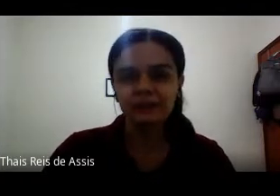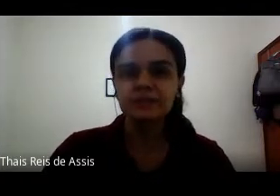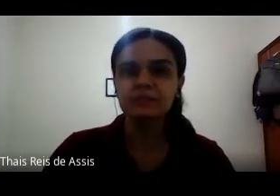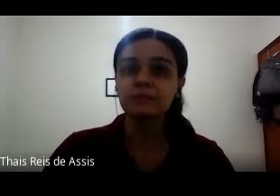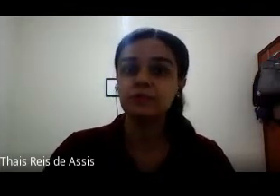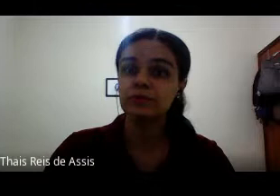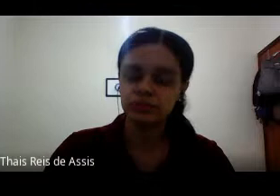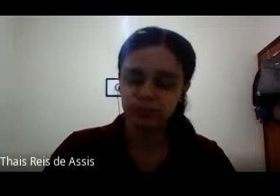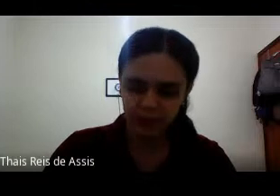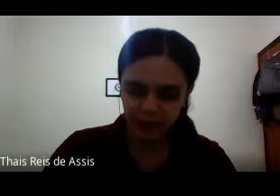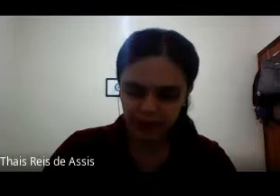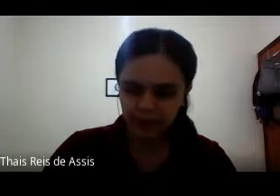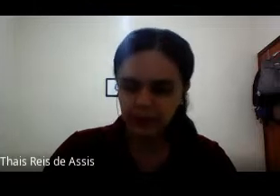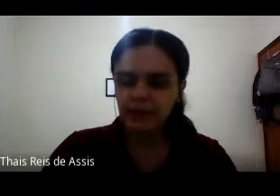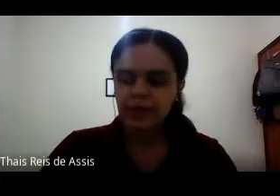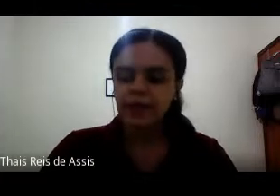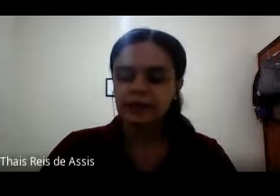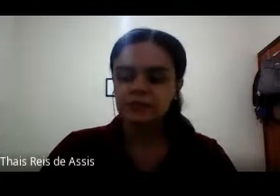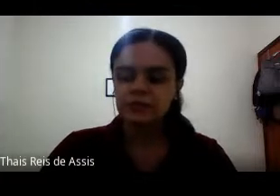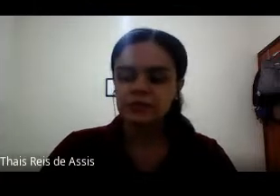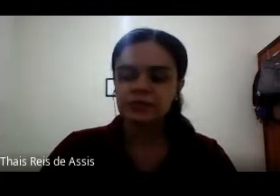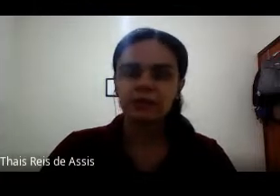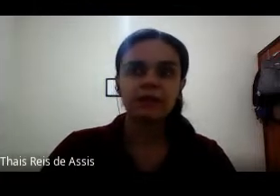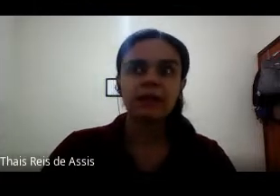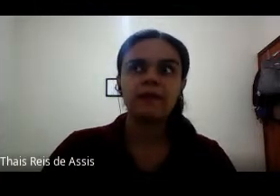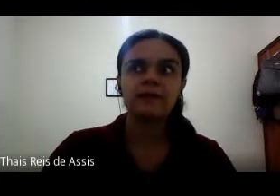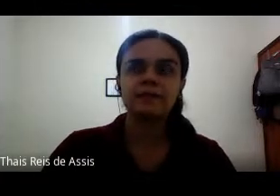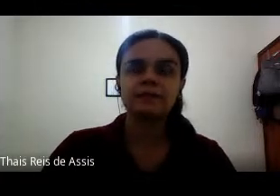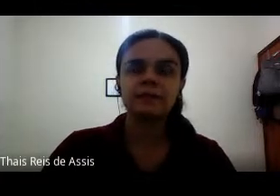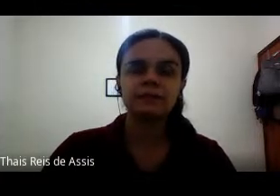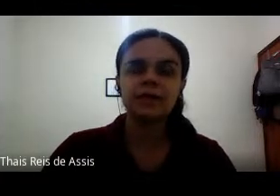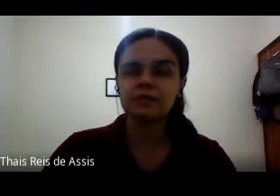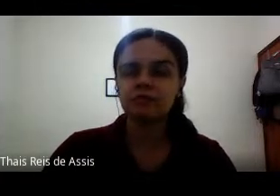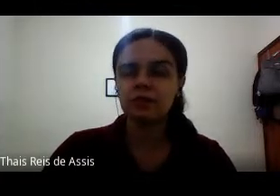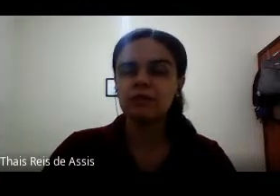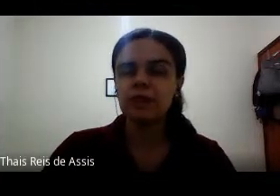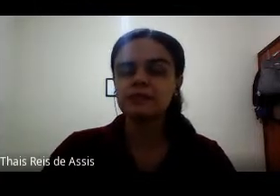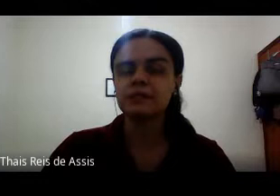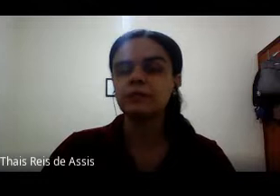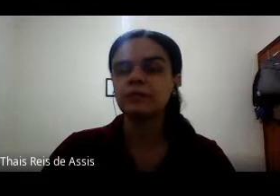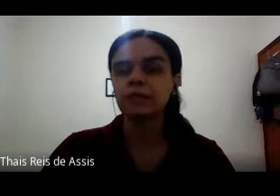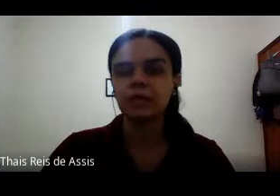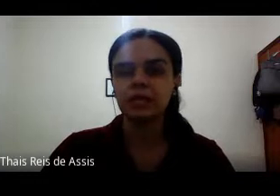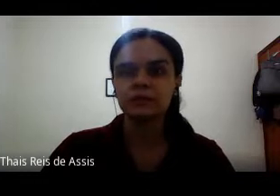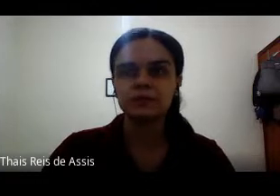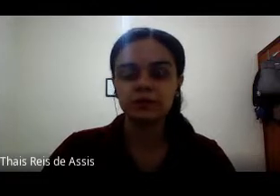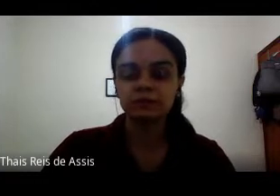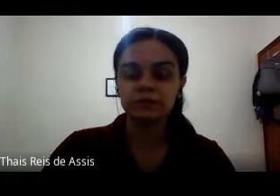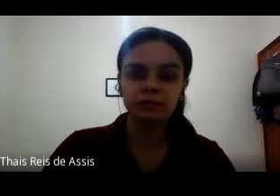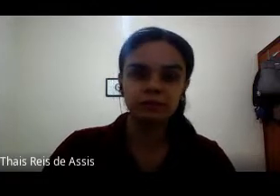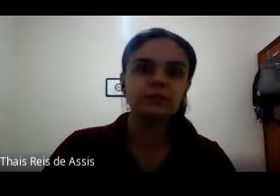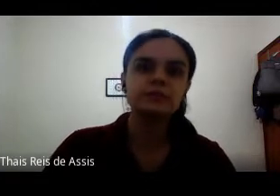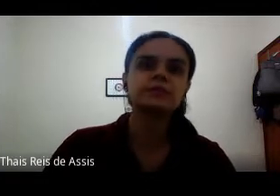fala, em cima do que a gente propaga, as pessoas elas têm que começar a pensar que toda ação tem uma reação, que as coisas não